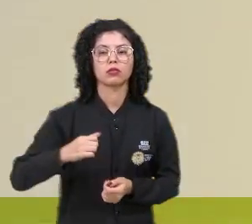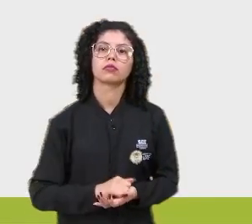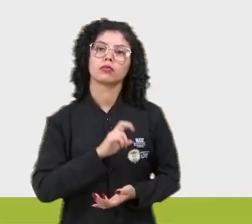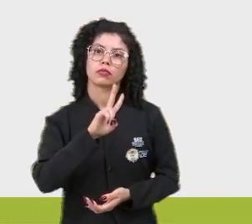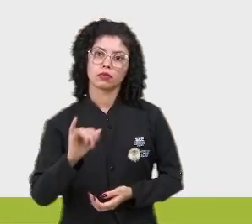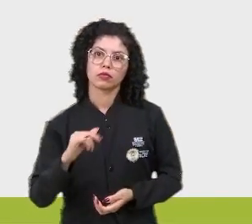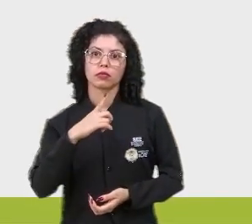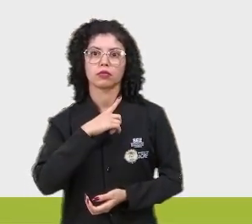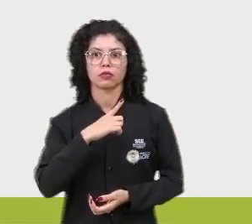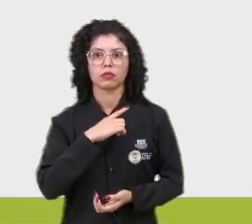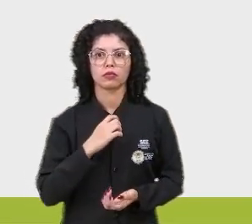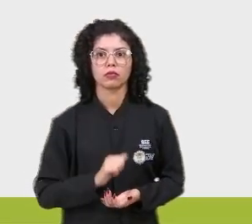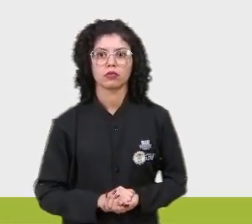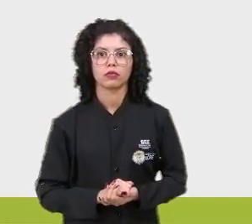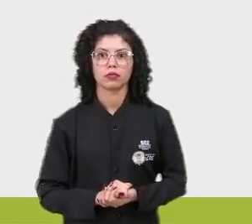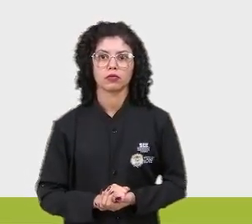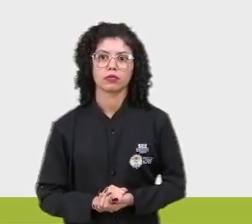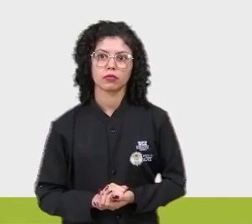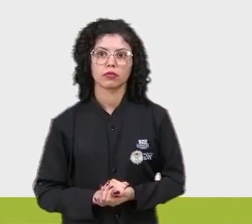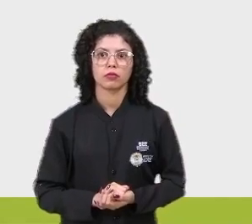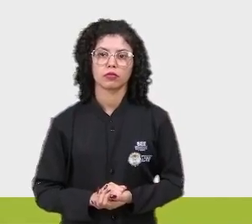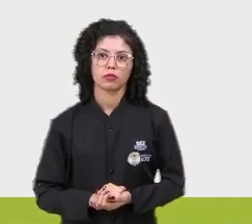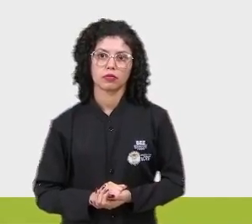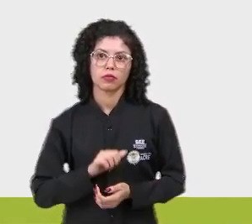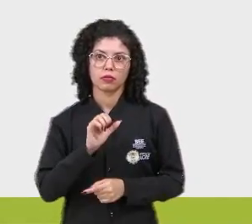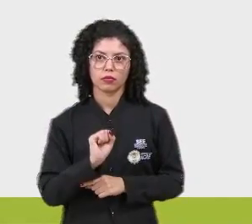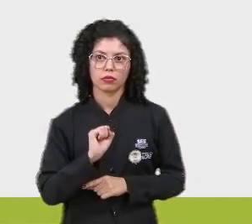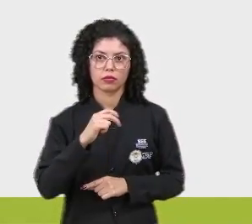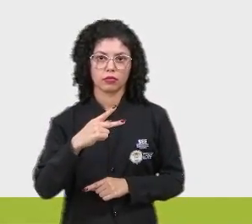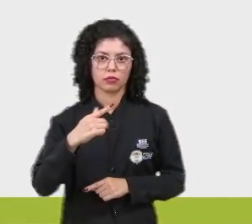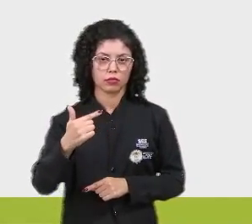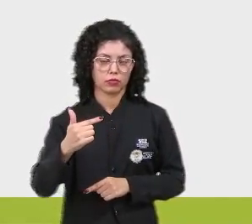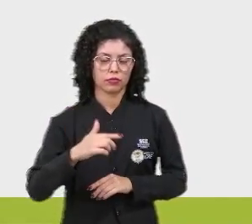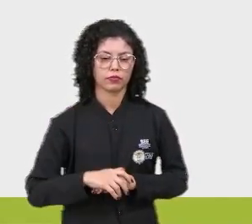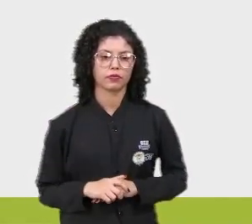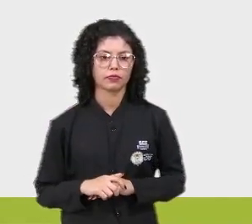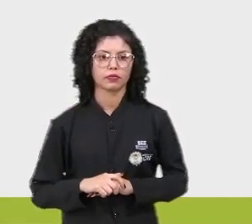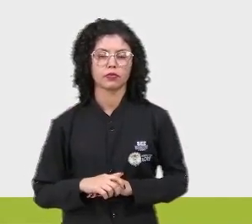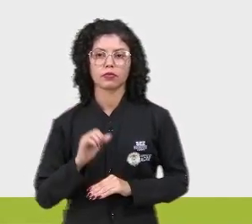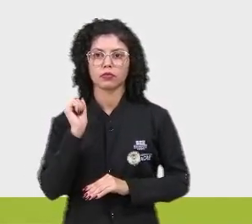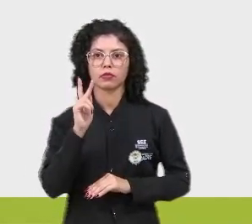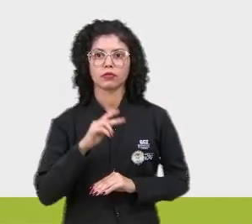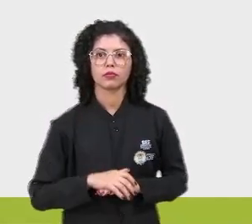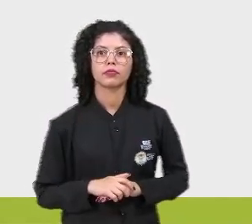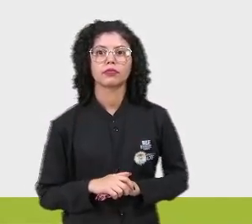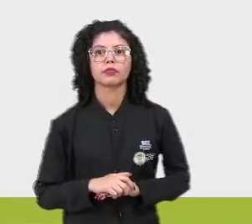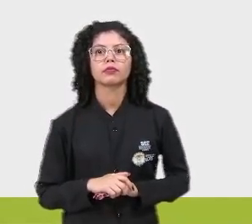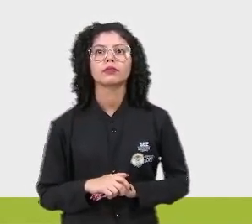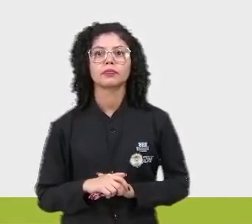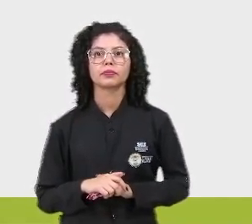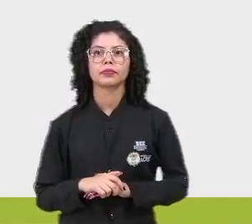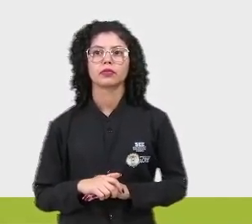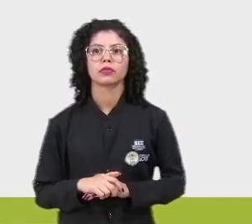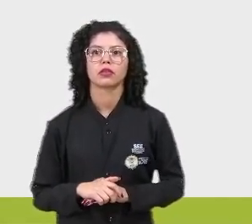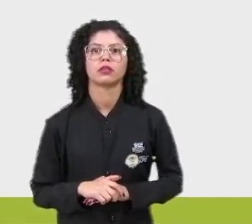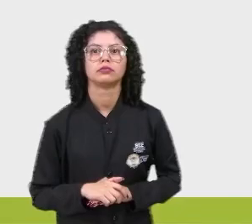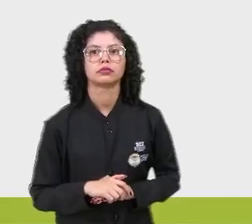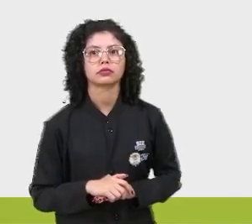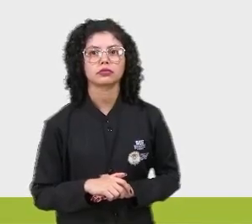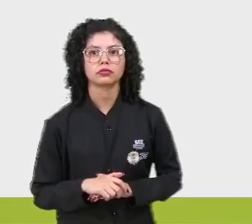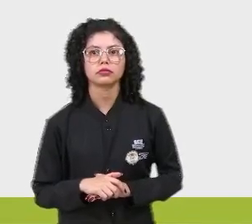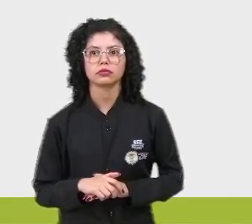vai dizer que ele está formando uma hibridização sp2, tá? Próximo.